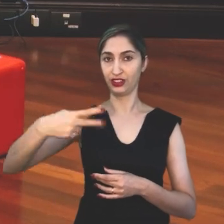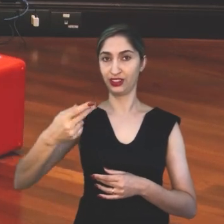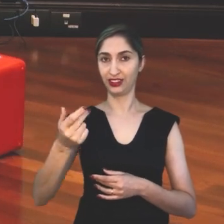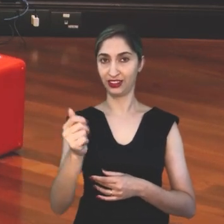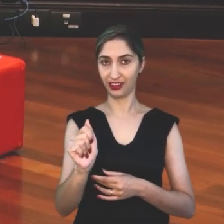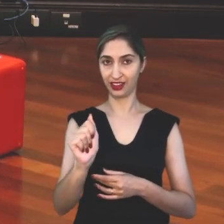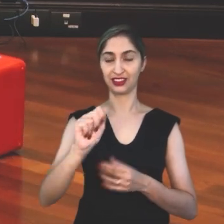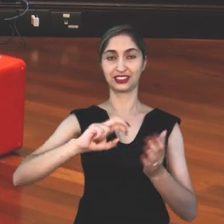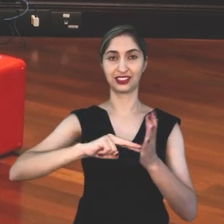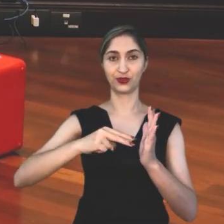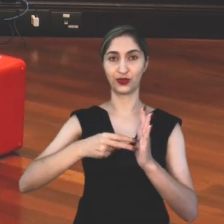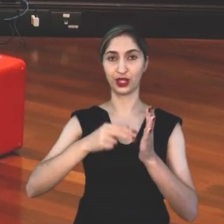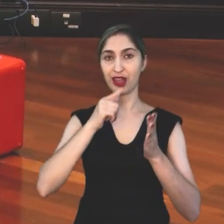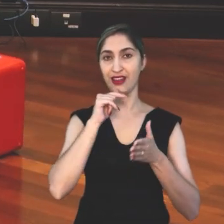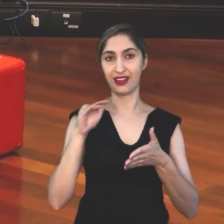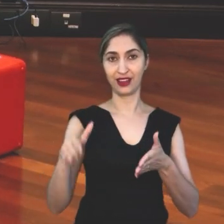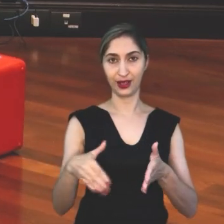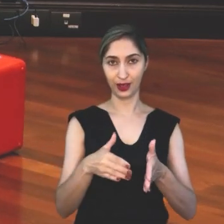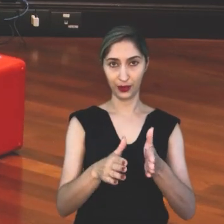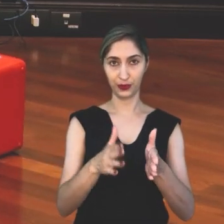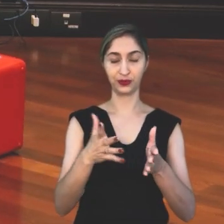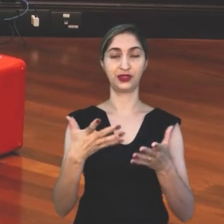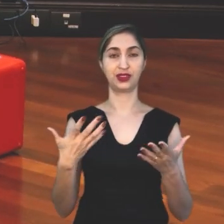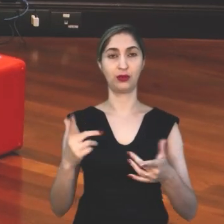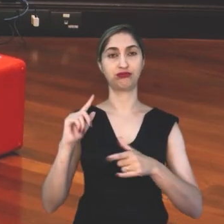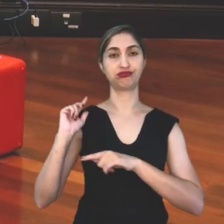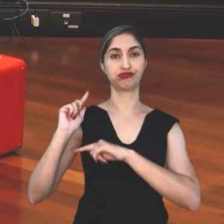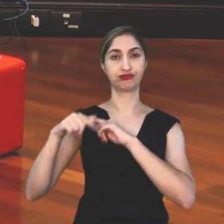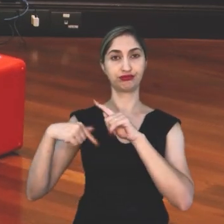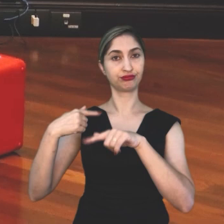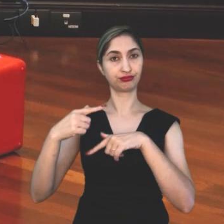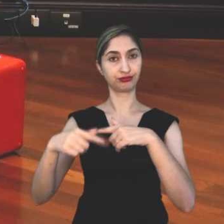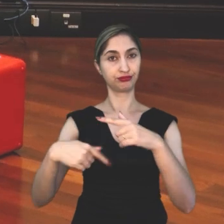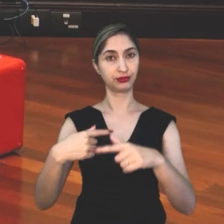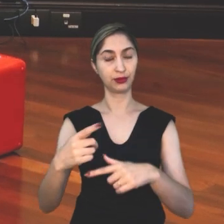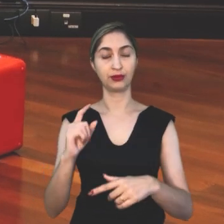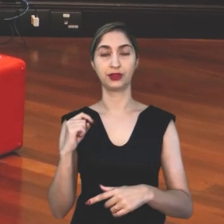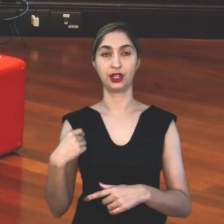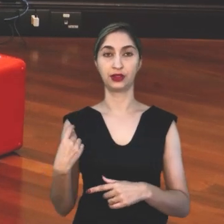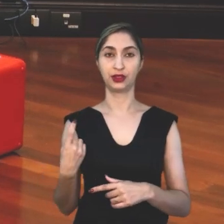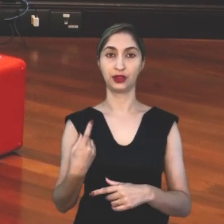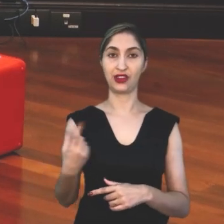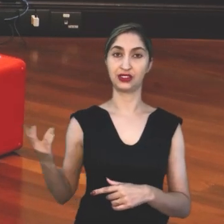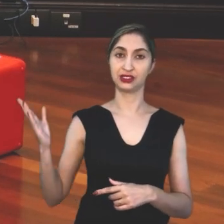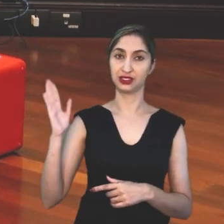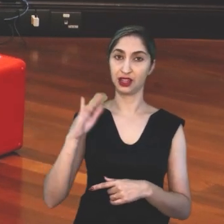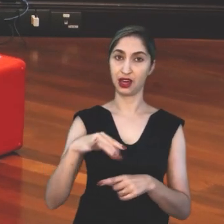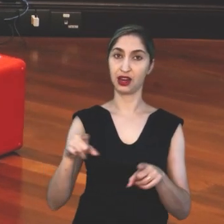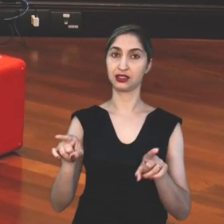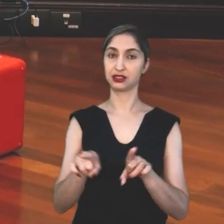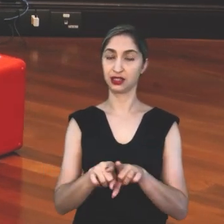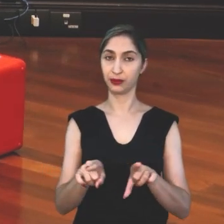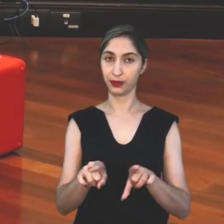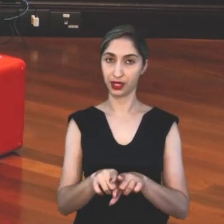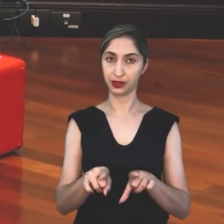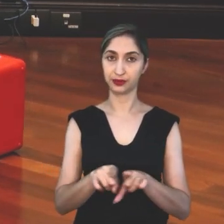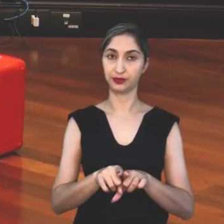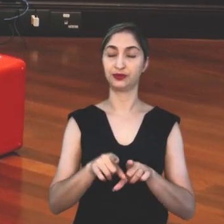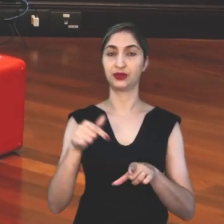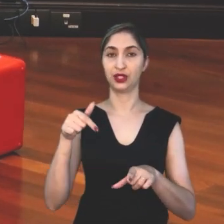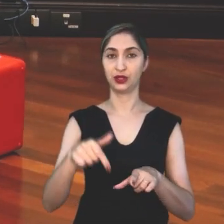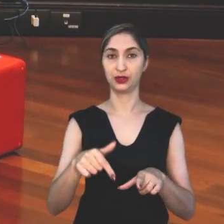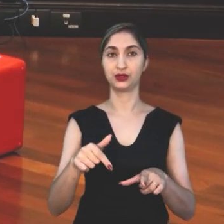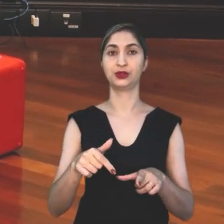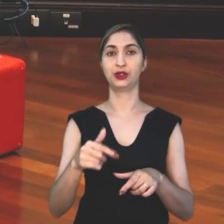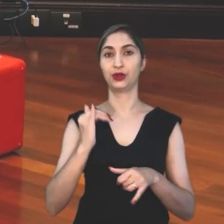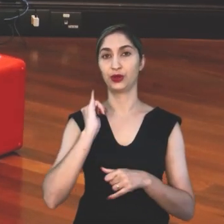de peixe. E aí, né, foi se passando isso de geração para geração, e aí a gente traz